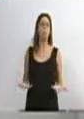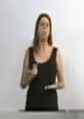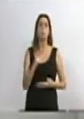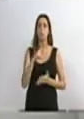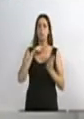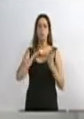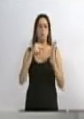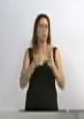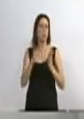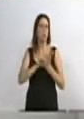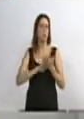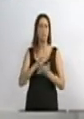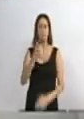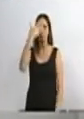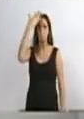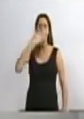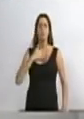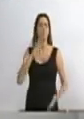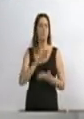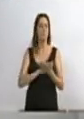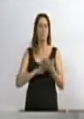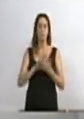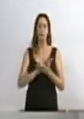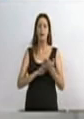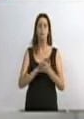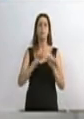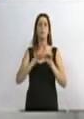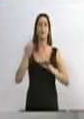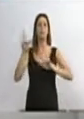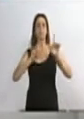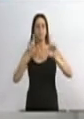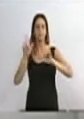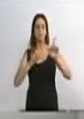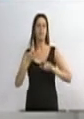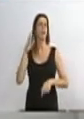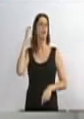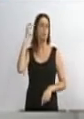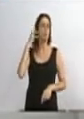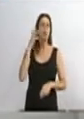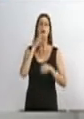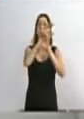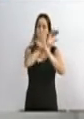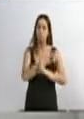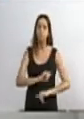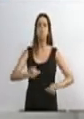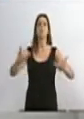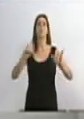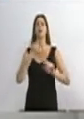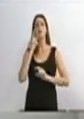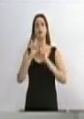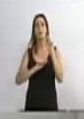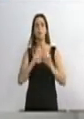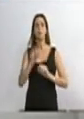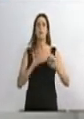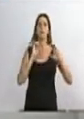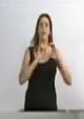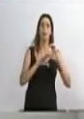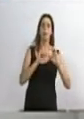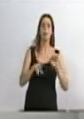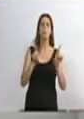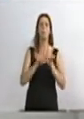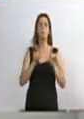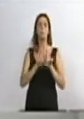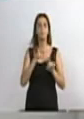não tem uma prova, e a imprensa joga ao léu, e falo aqui da Globo, da